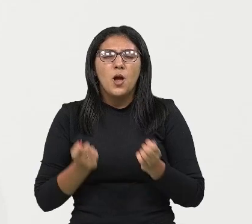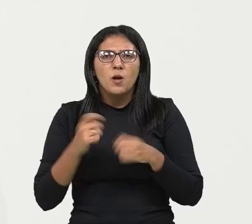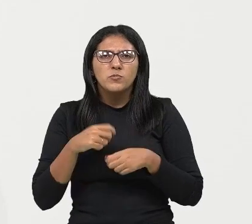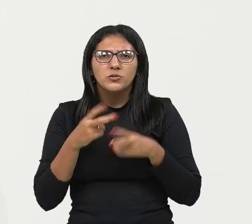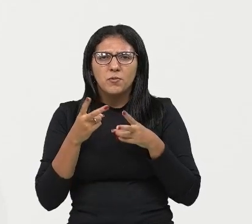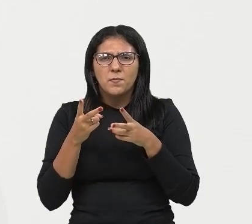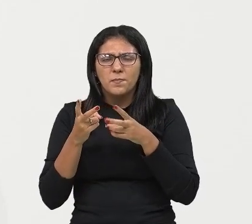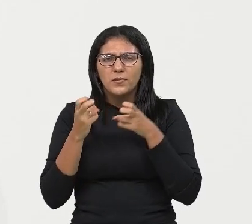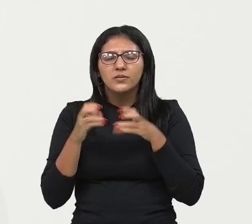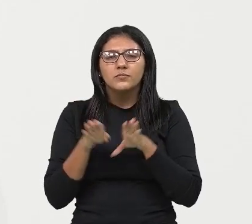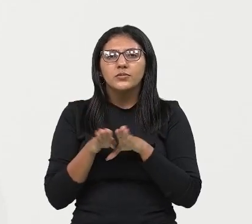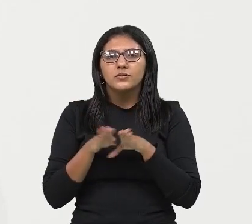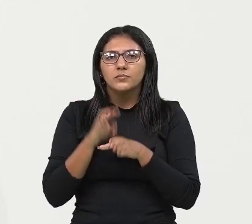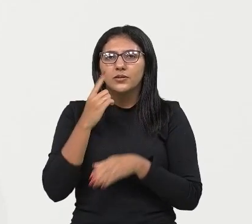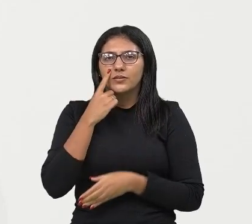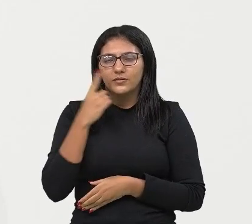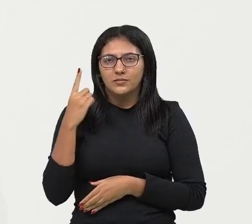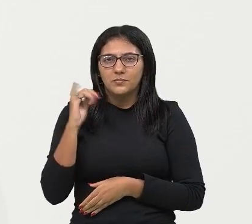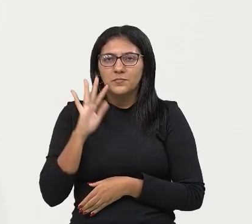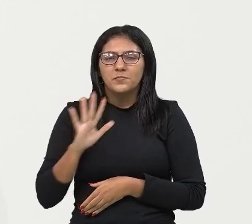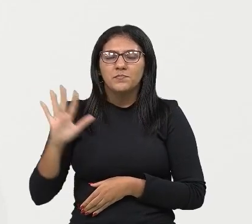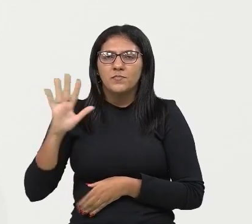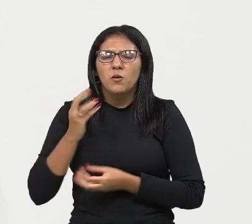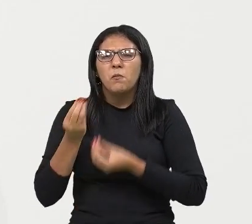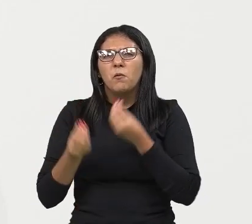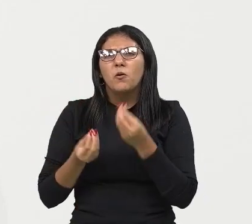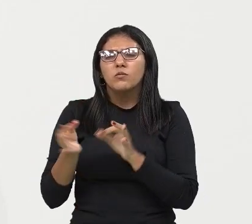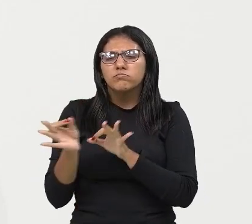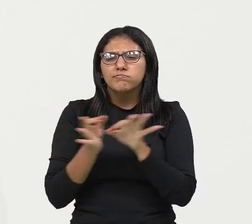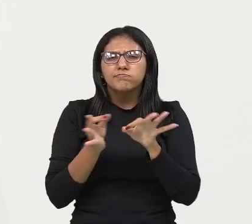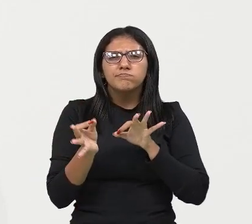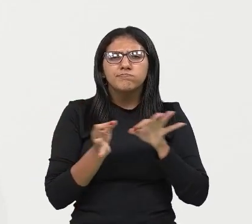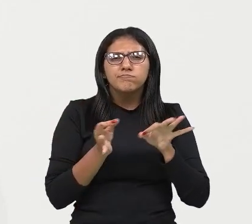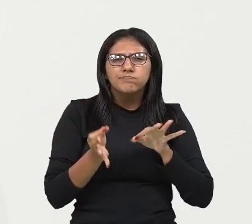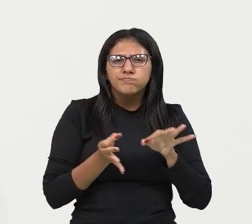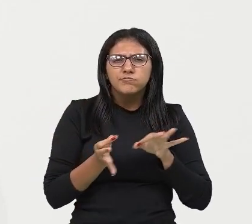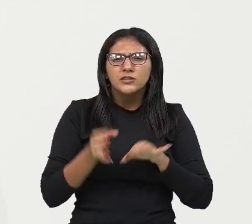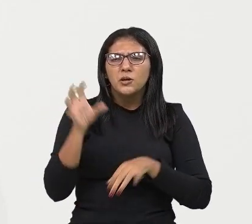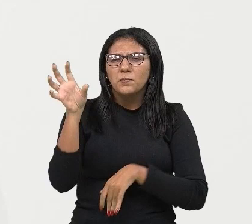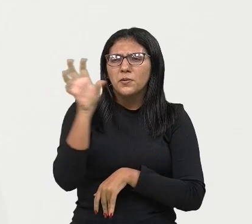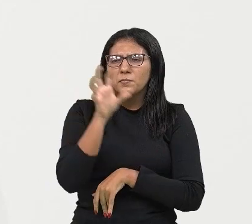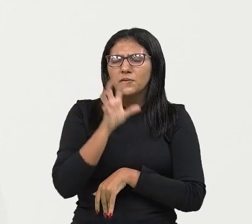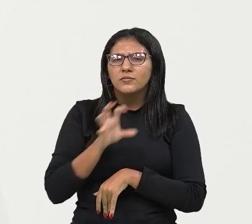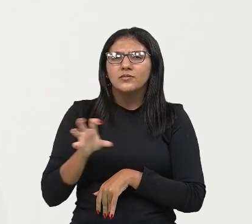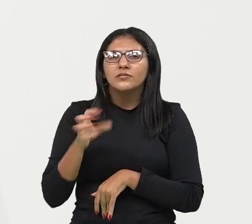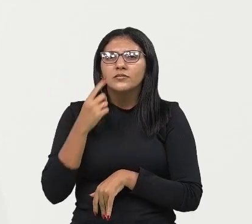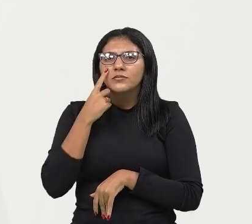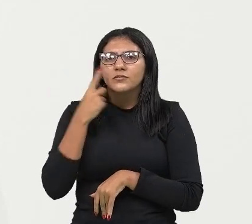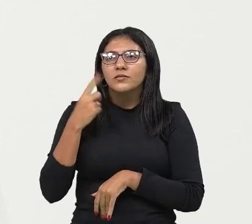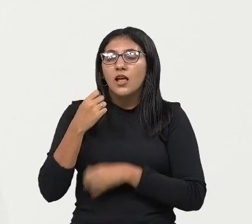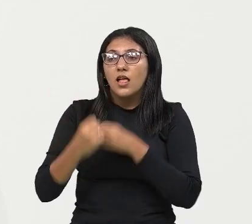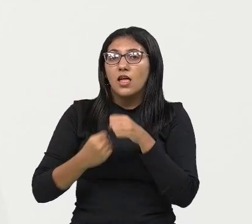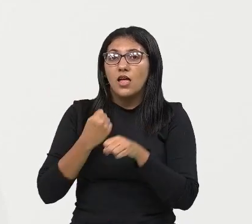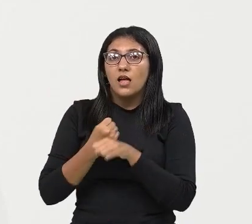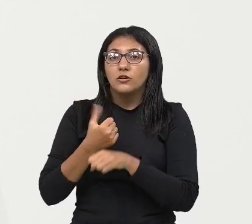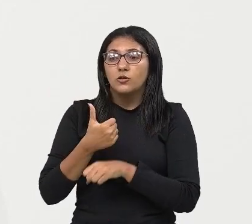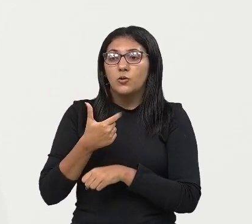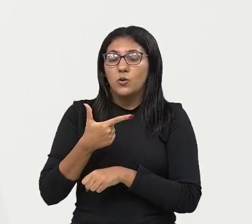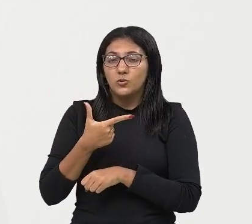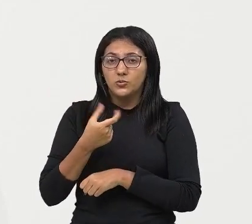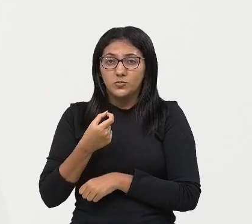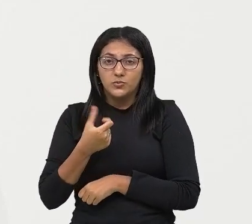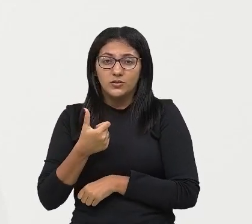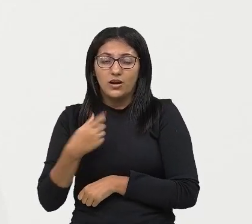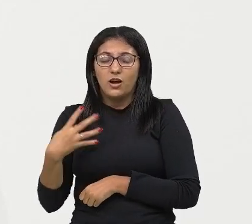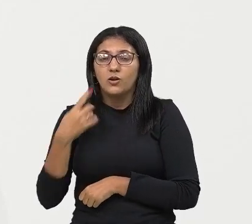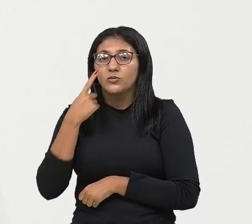neste mapa, né, como é que está a distribuição da população brasileira no ano de 2014. A gente